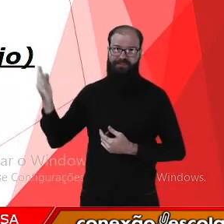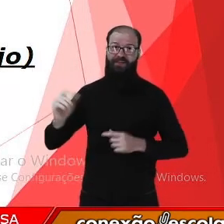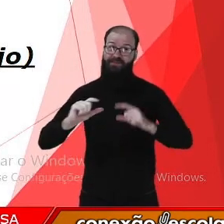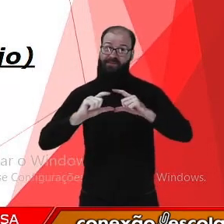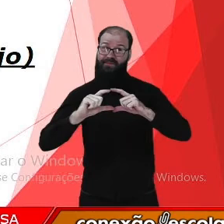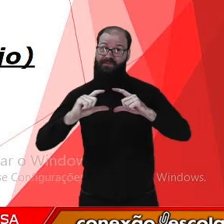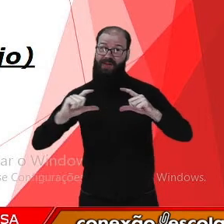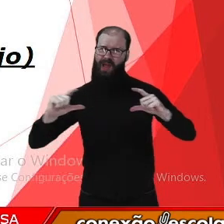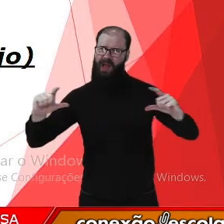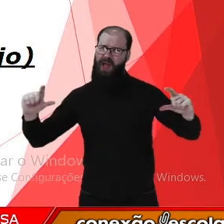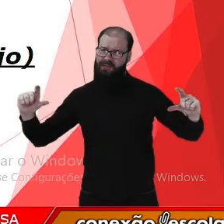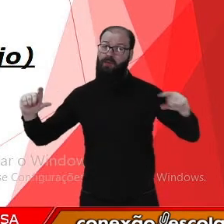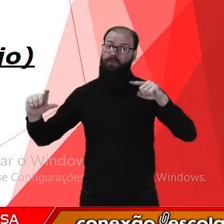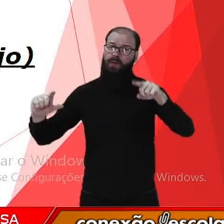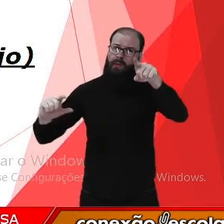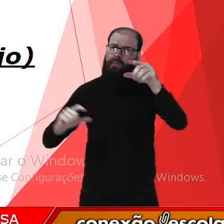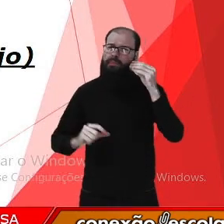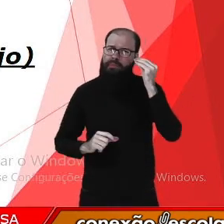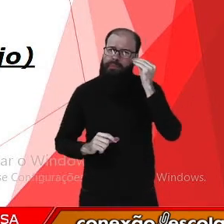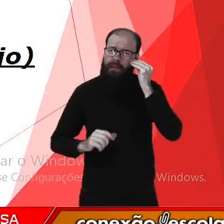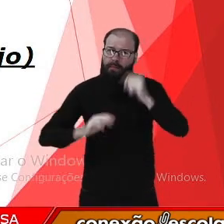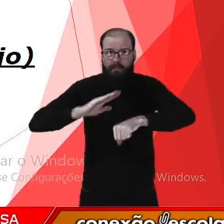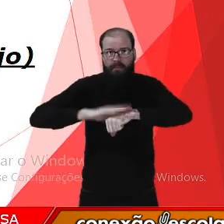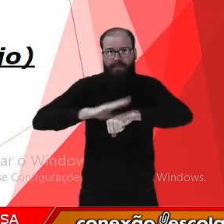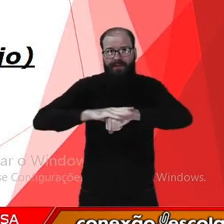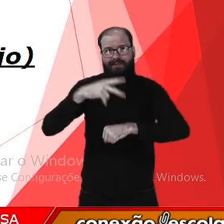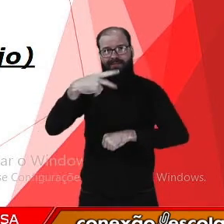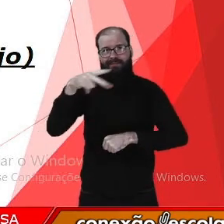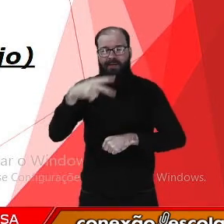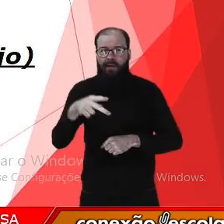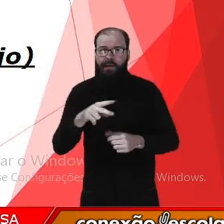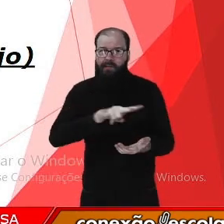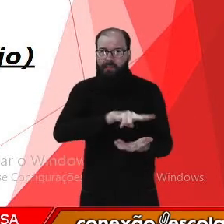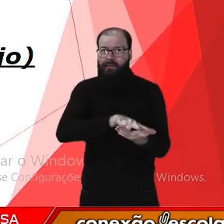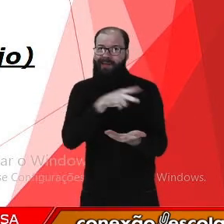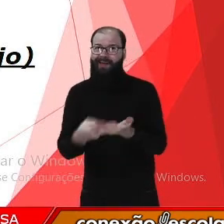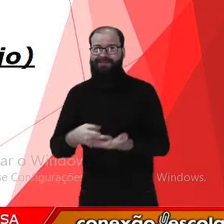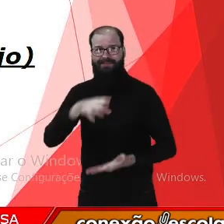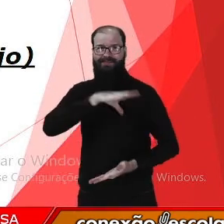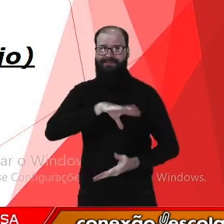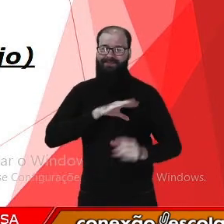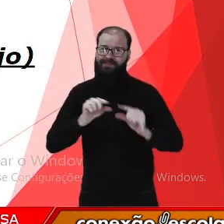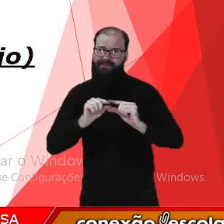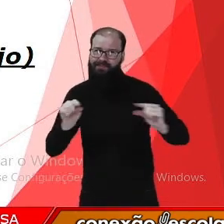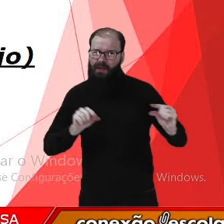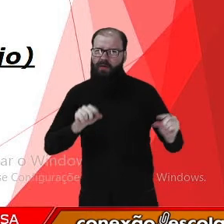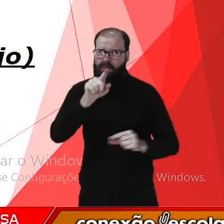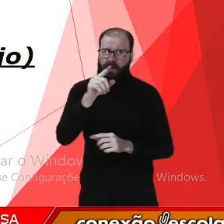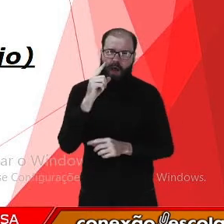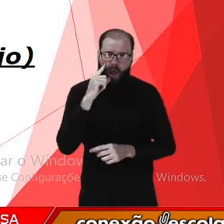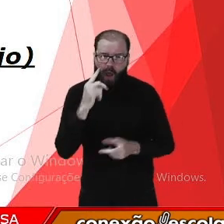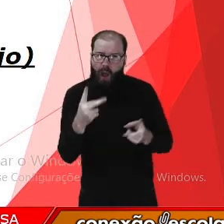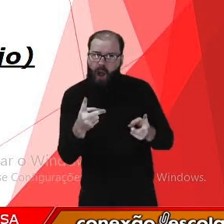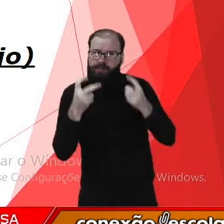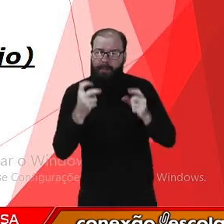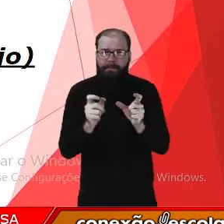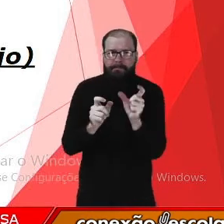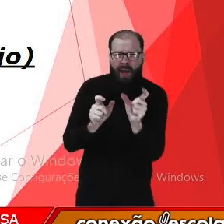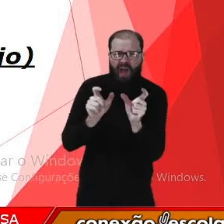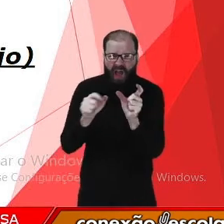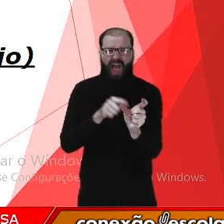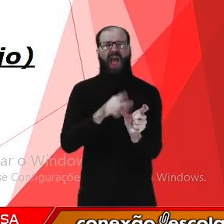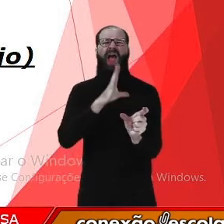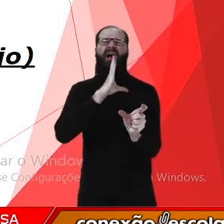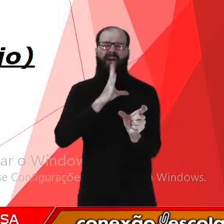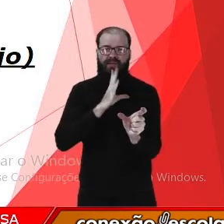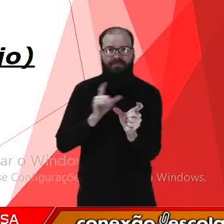e tente traduzir com suas próprias palavras. Observe as palavras que são cognatas, as palavras que você conhece.